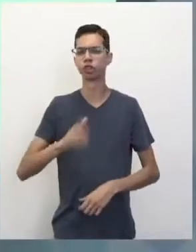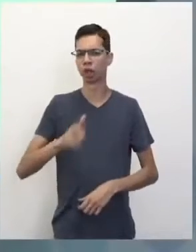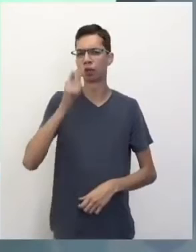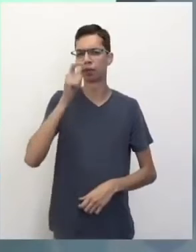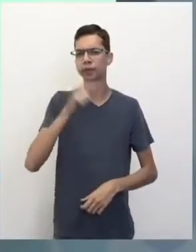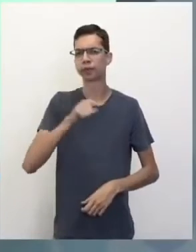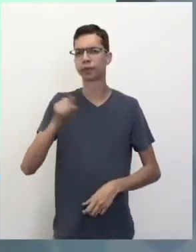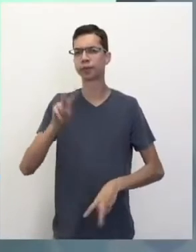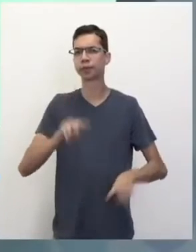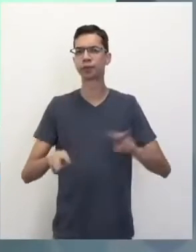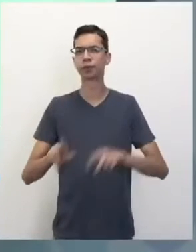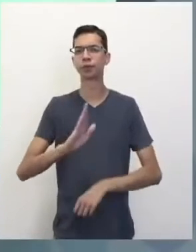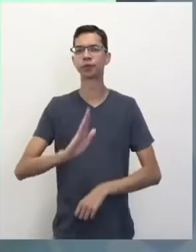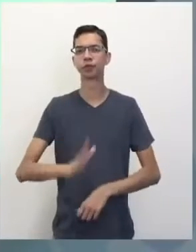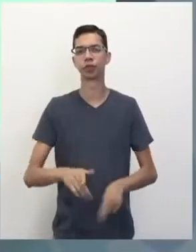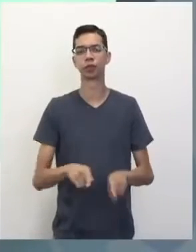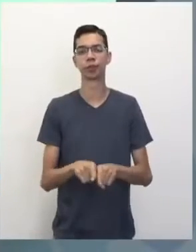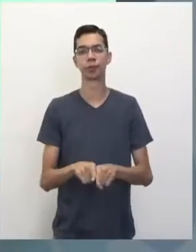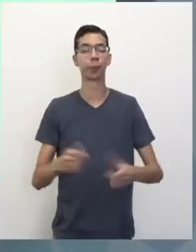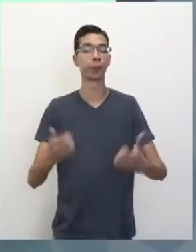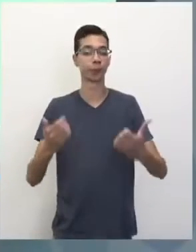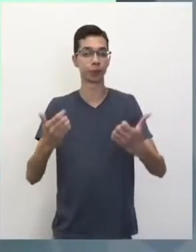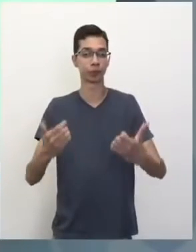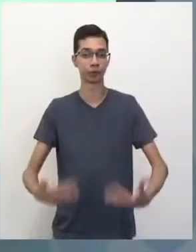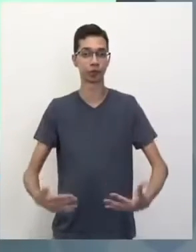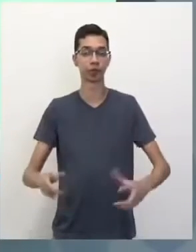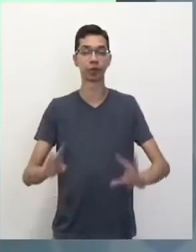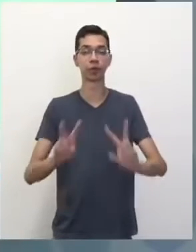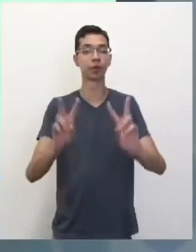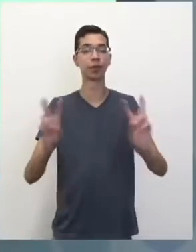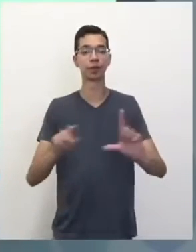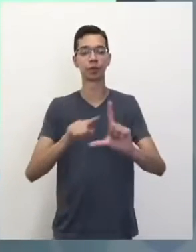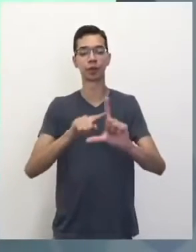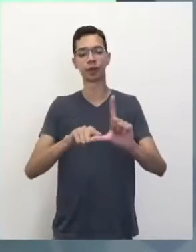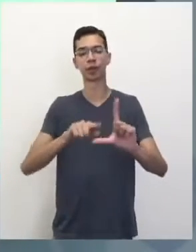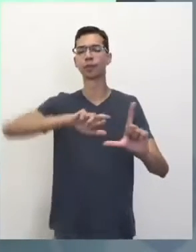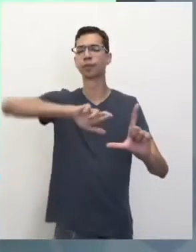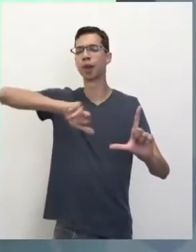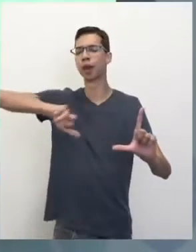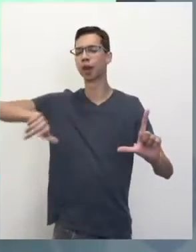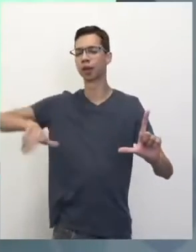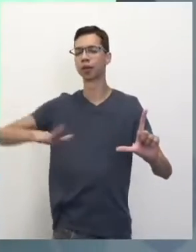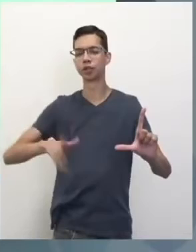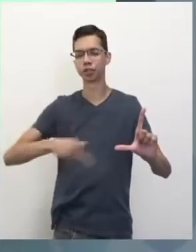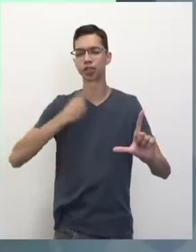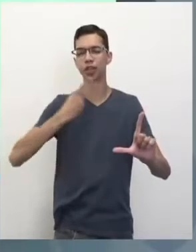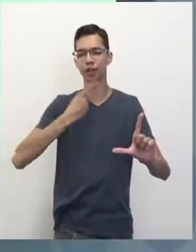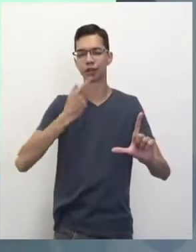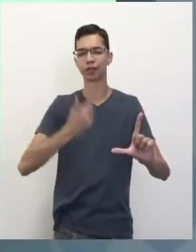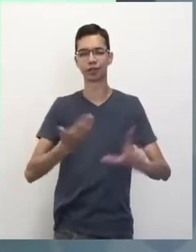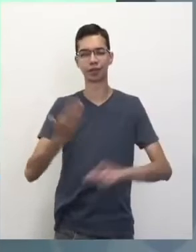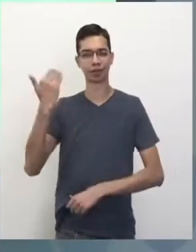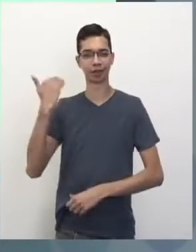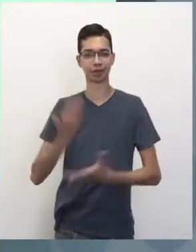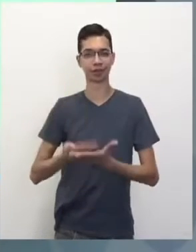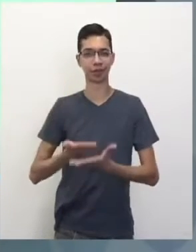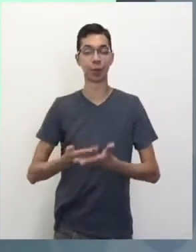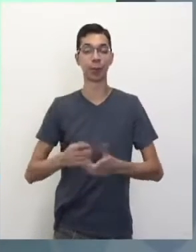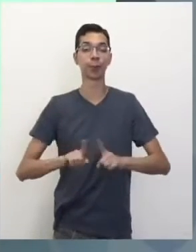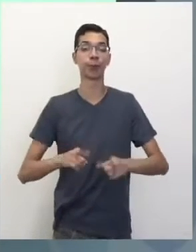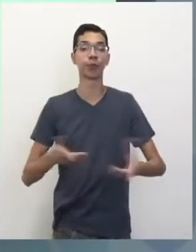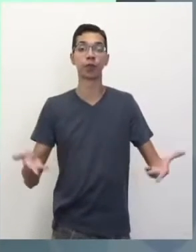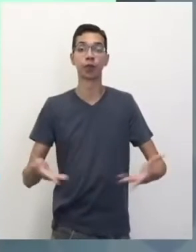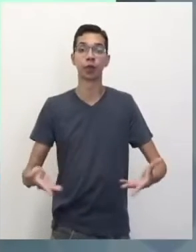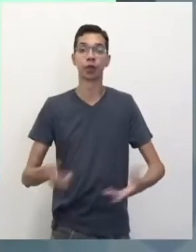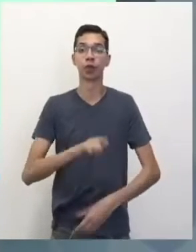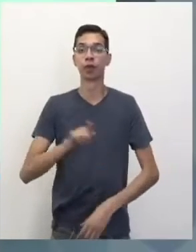vocês já observaram, nós já falamos um pouquinho sobre ângulos, né, Tony? Já comentamos em aulas passadas, mas nós vamos trabalhar